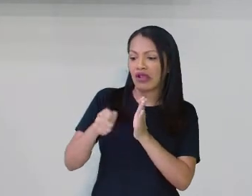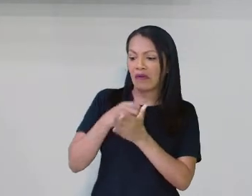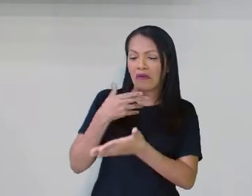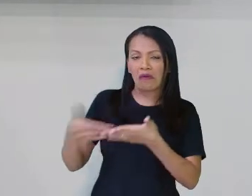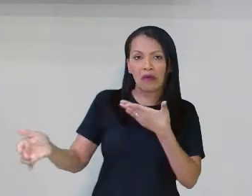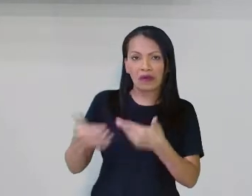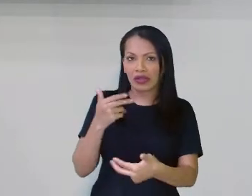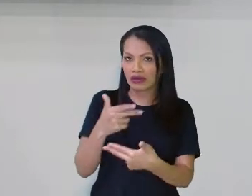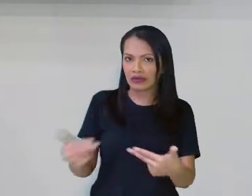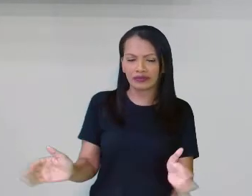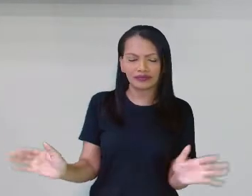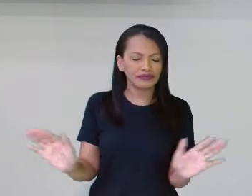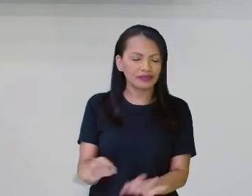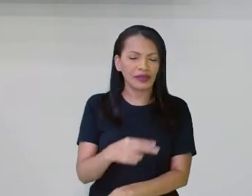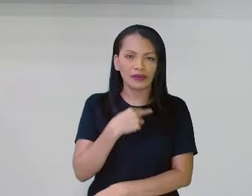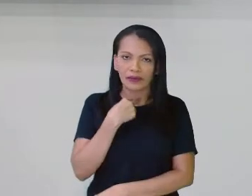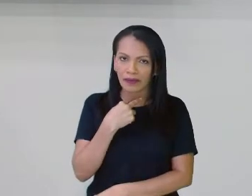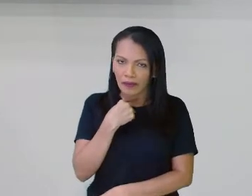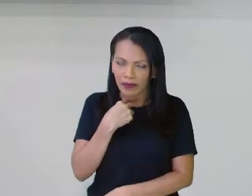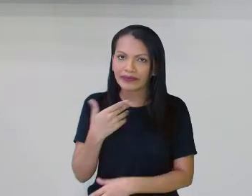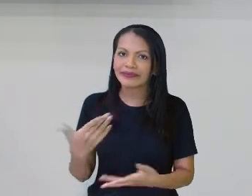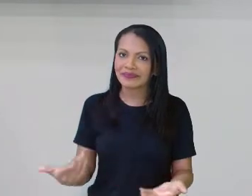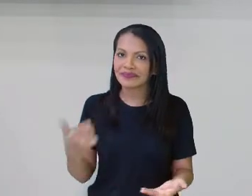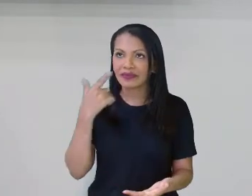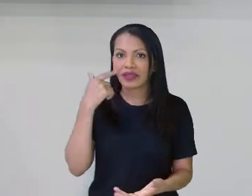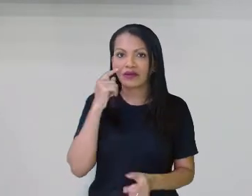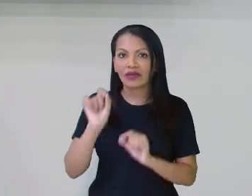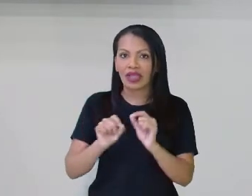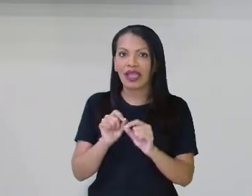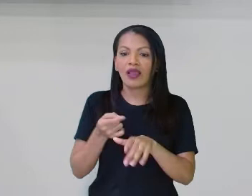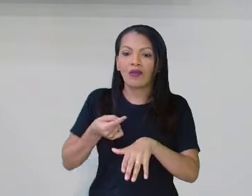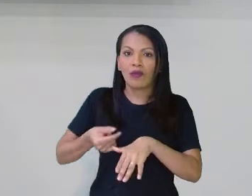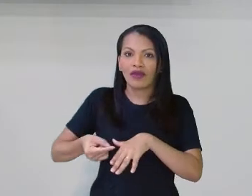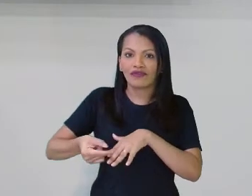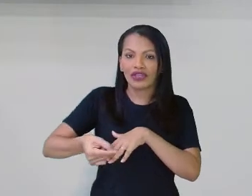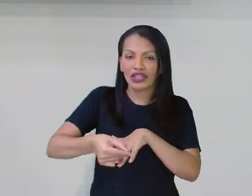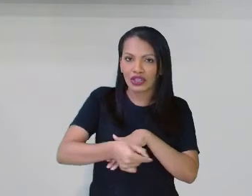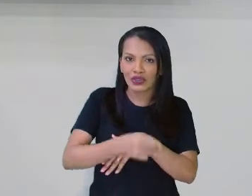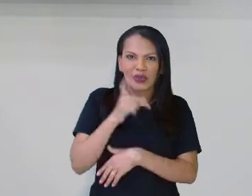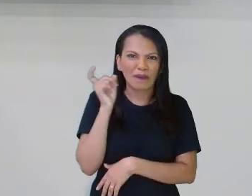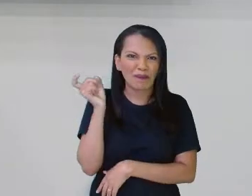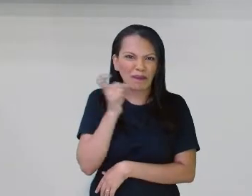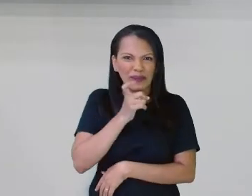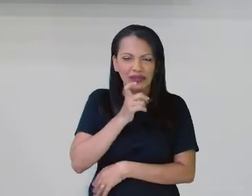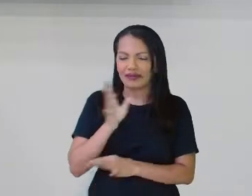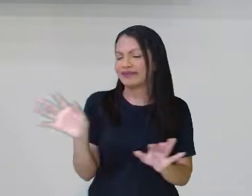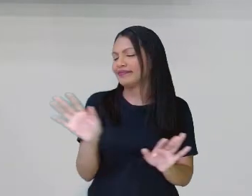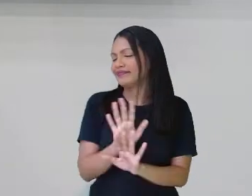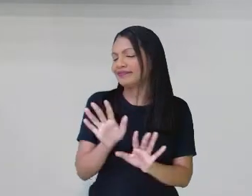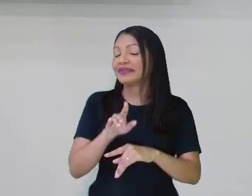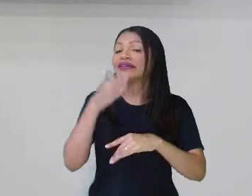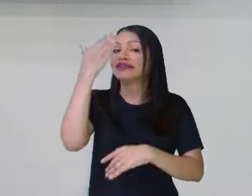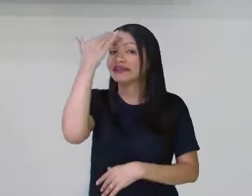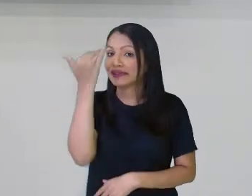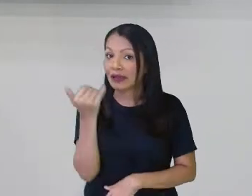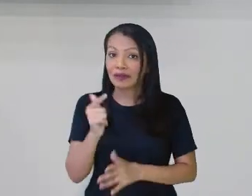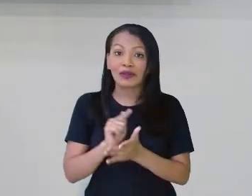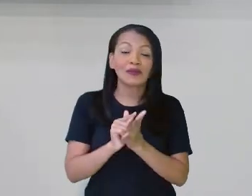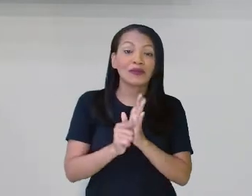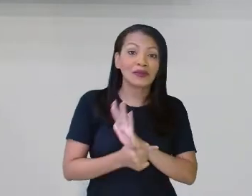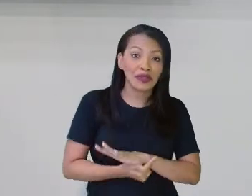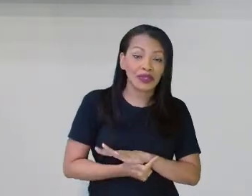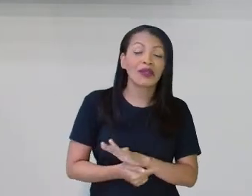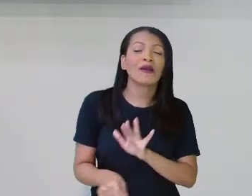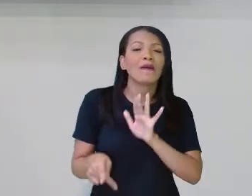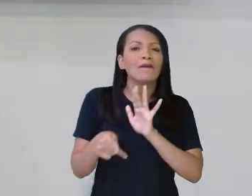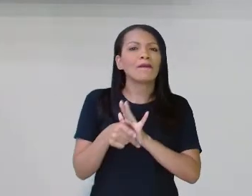Eu não posso colocar aí no meu verbete uma fake news, não é? Então, a gente já sabe que o verbete é um texto científico e